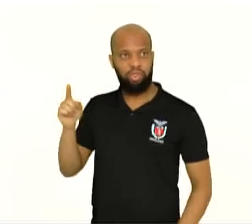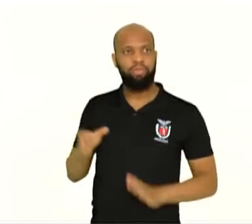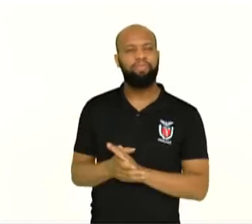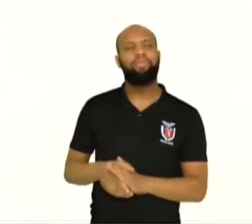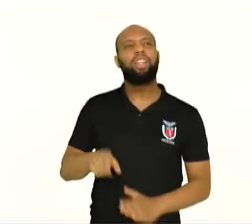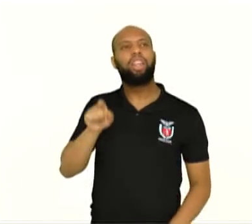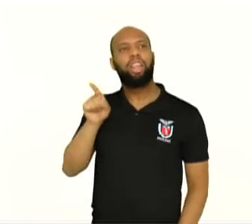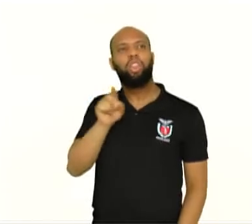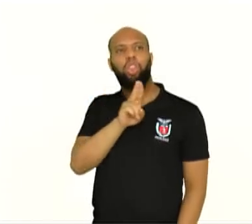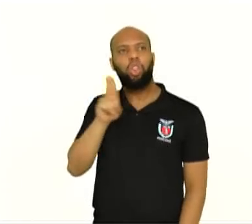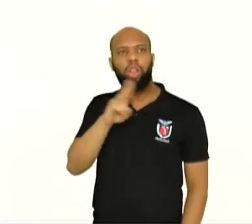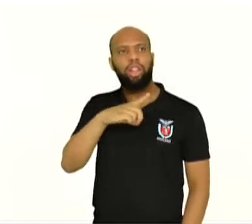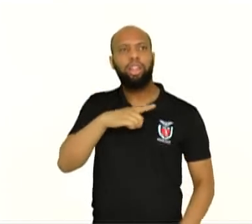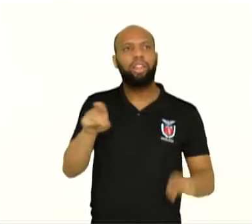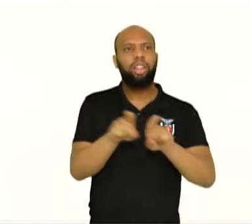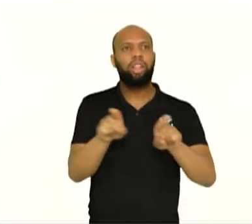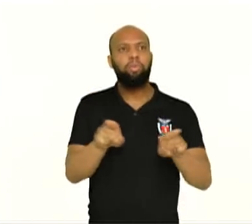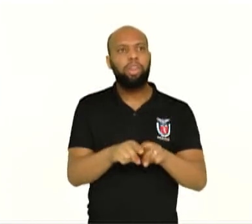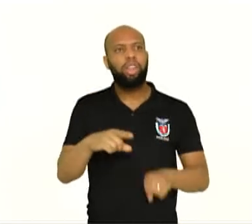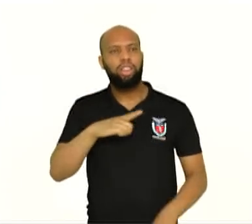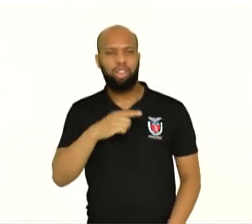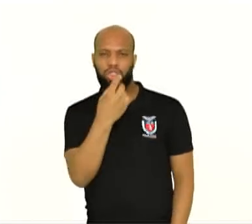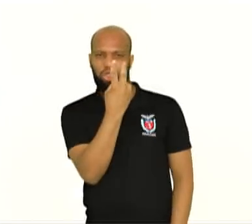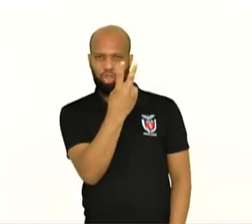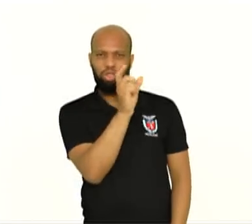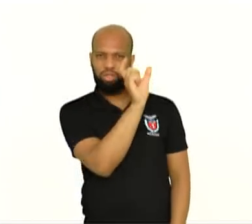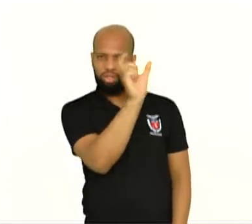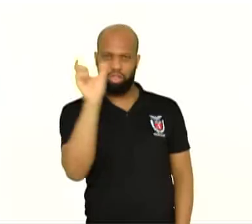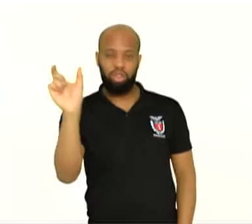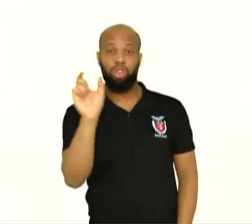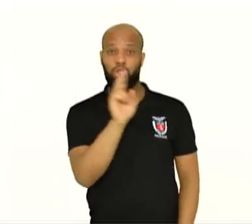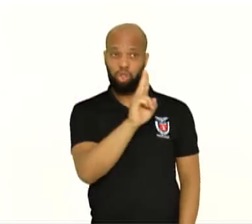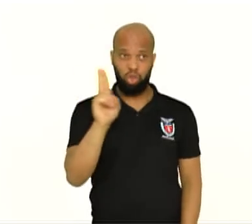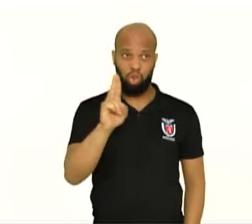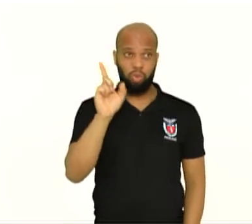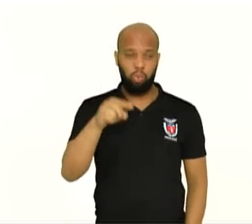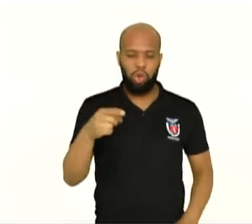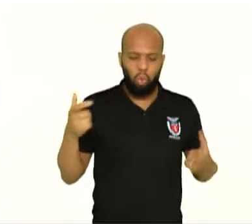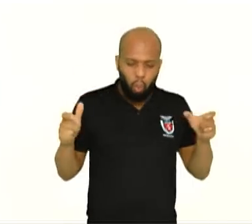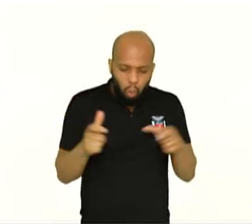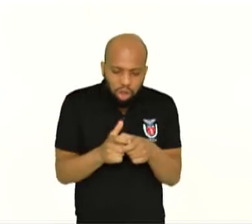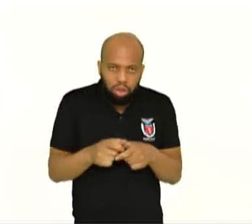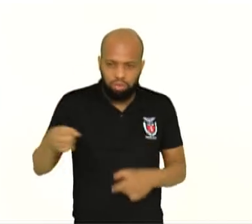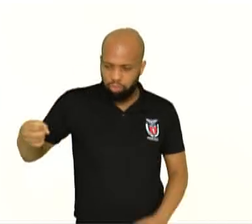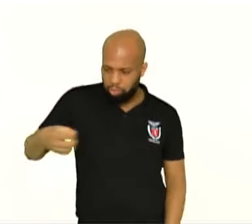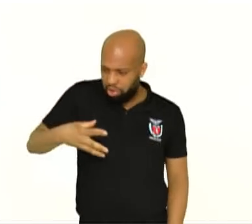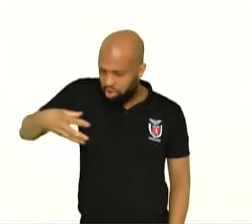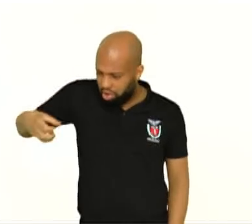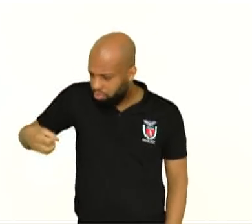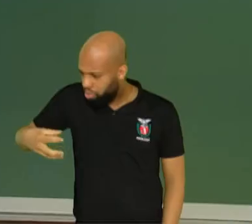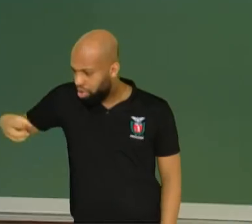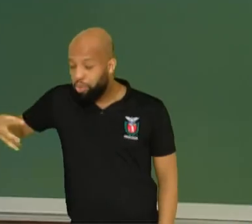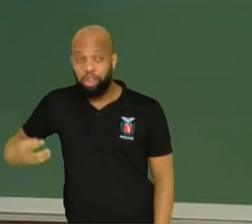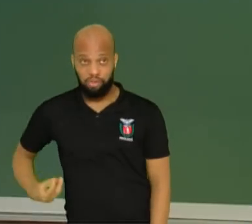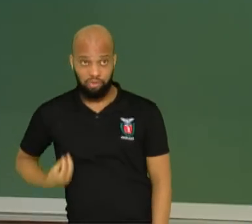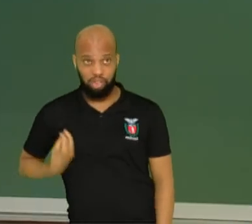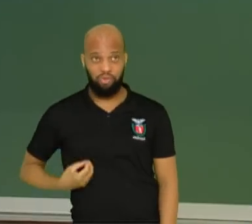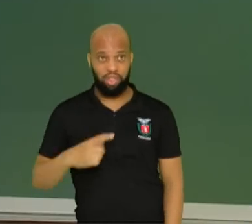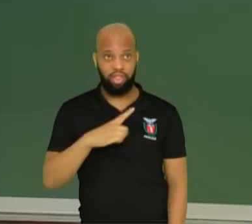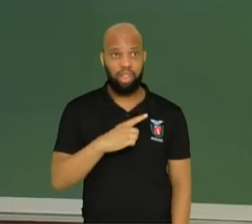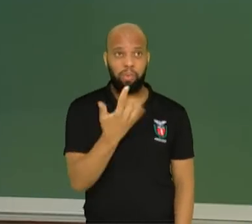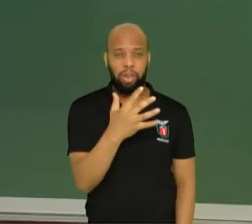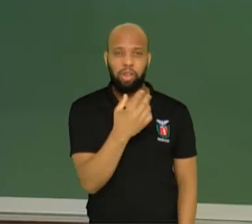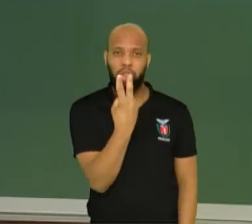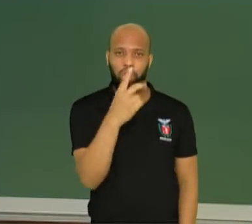ser chamada de Ayurkanji. Essa é a menor água-viva que existe. Ela tem mais ou menos